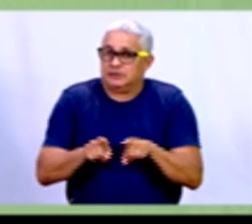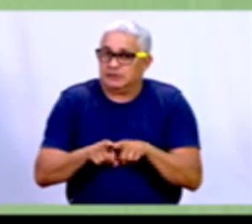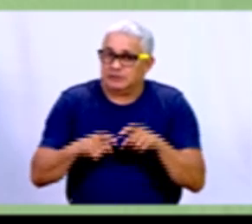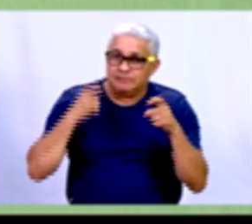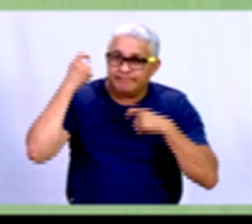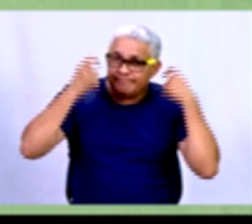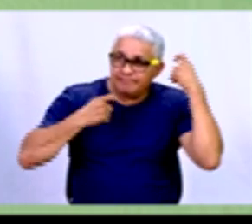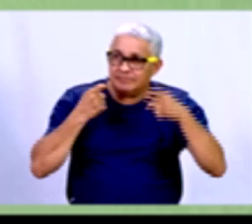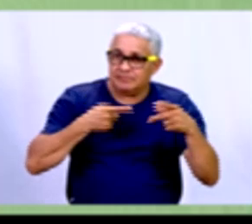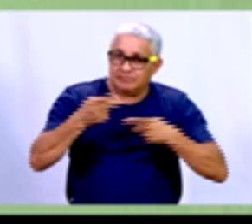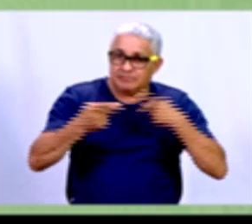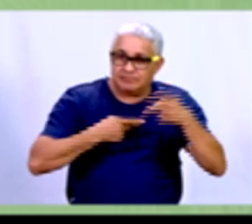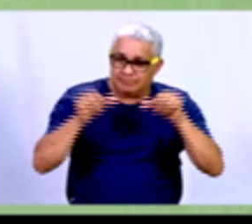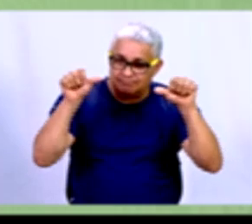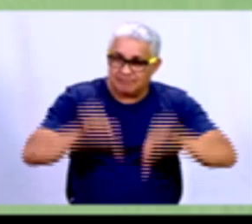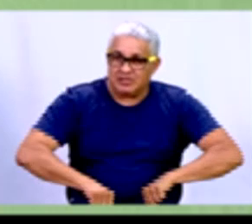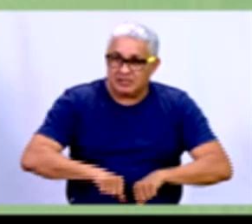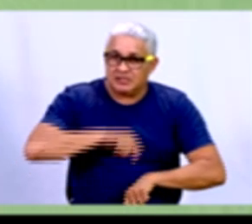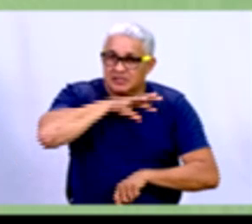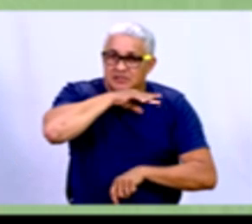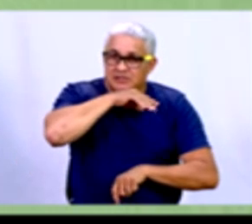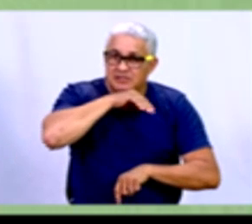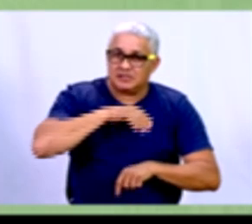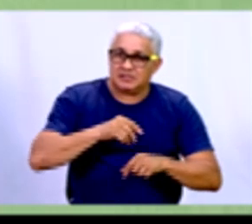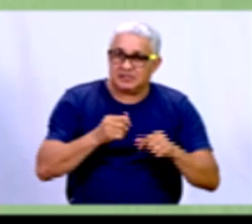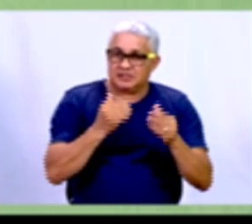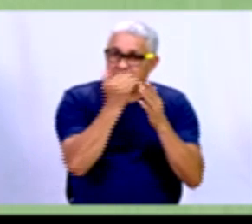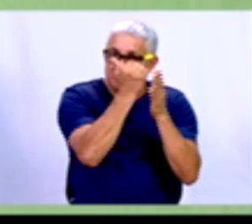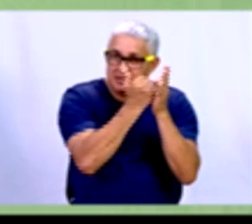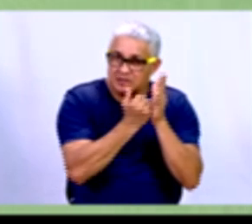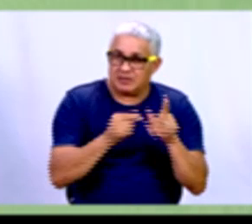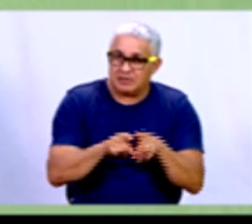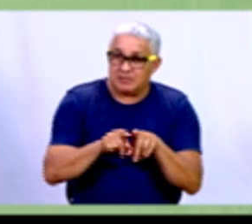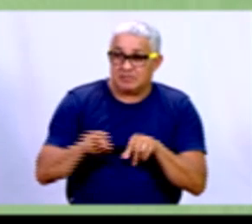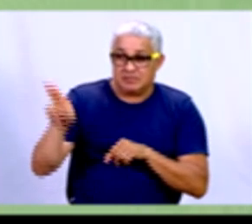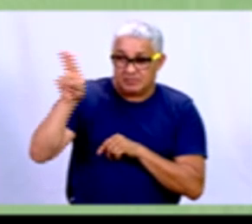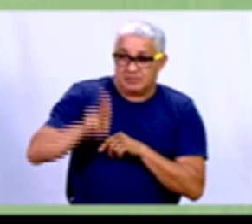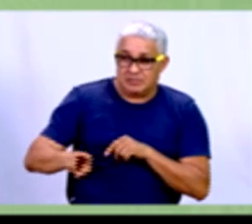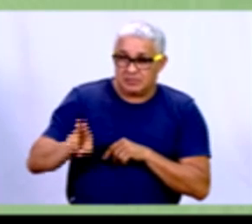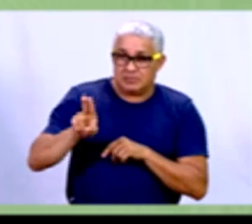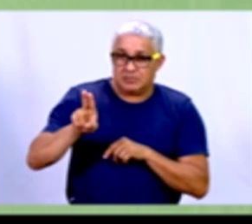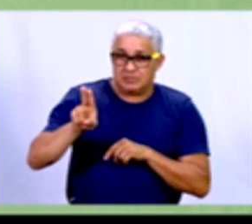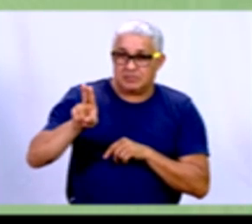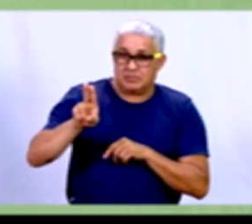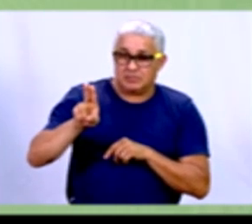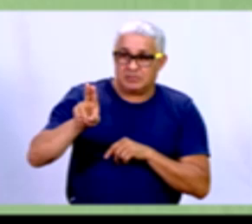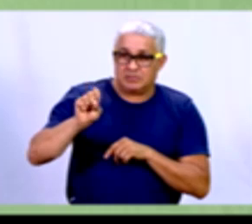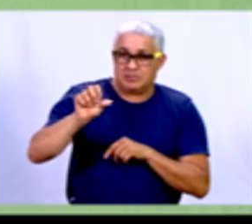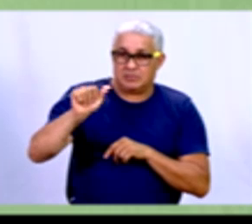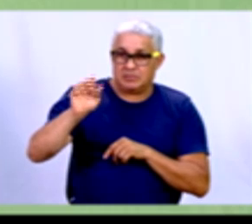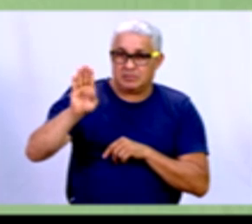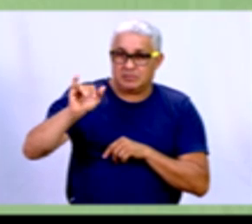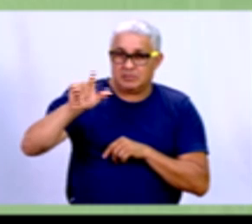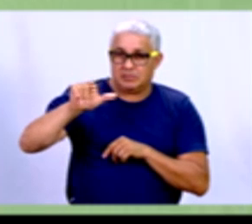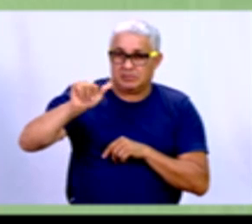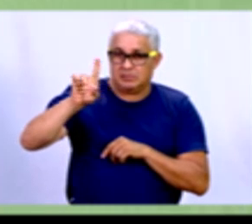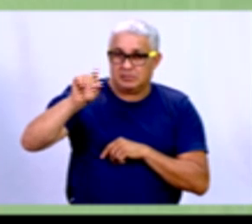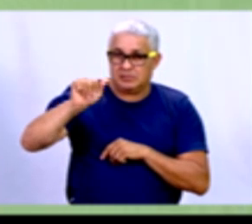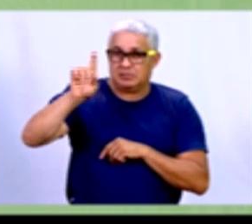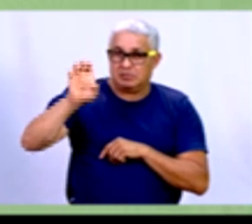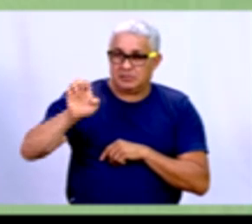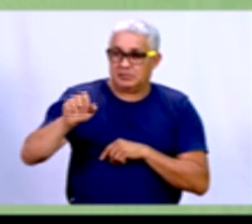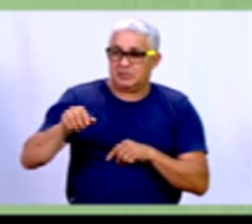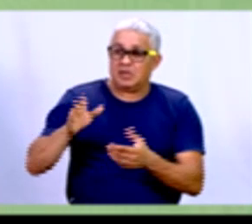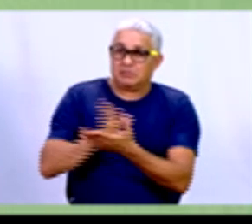o projeto que foi mal elaborado. A usabilidade ela vem para poder facilitar com que determinados